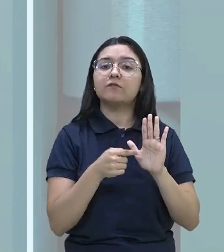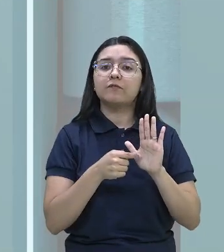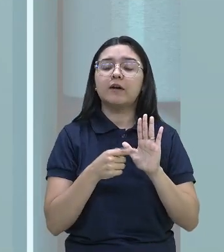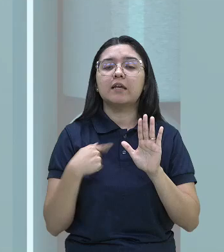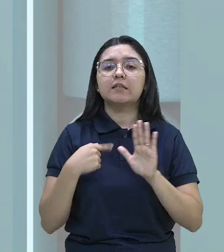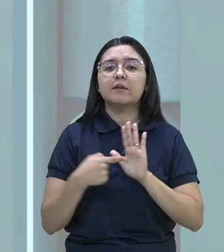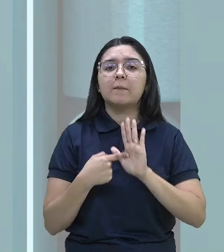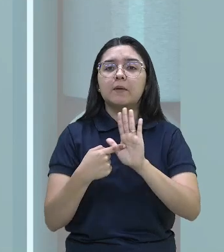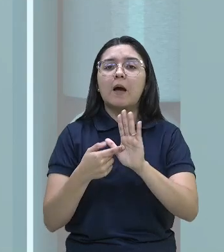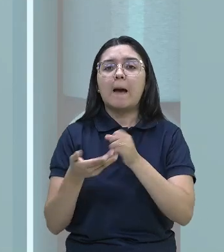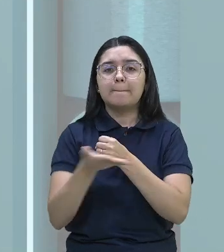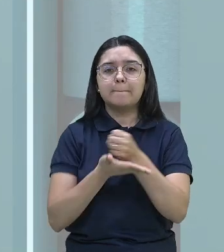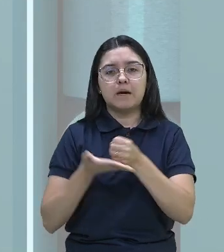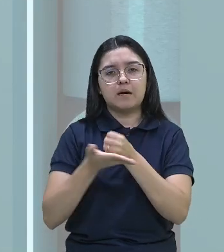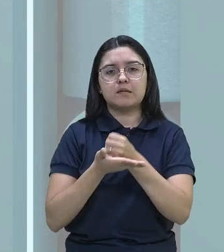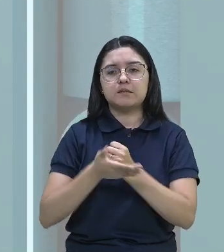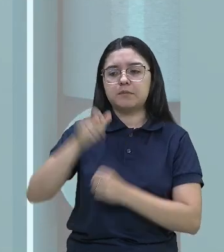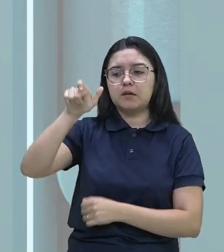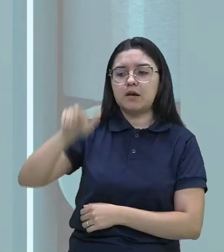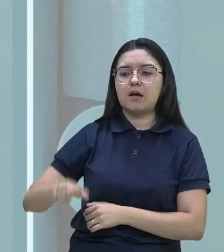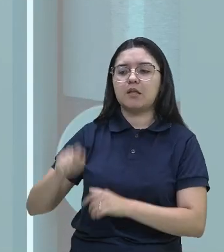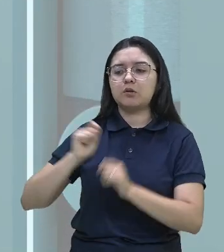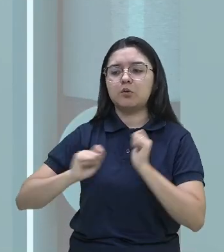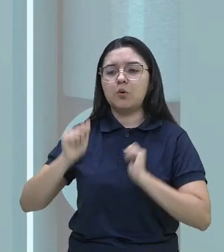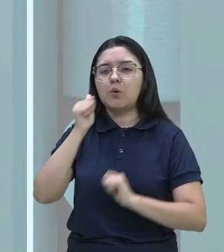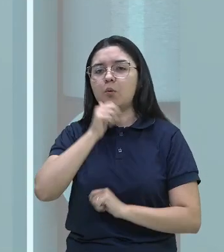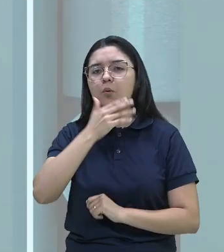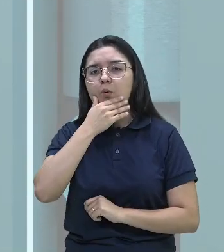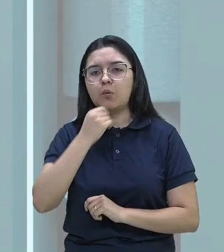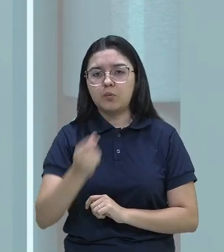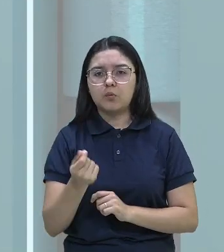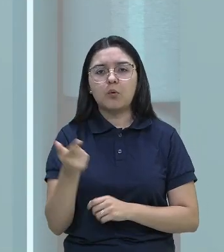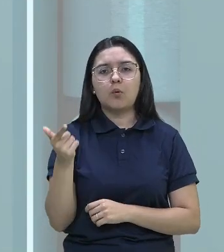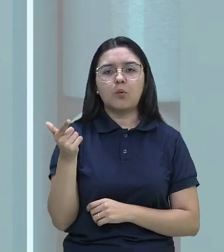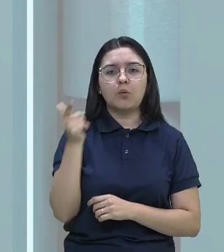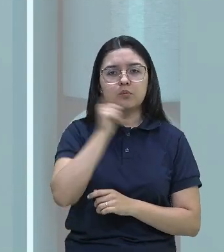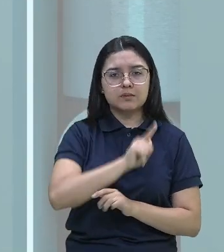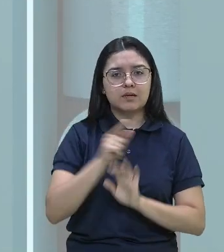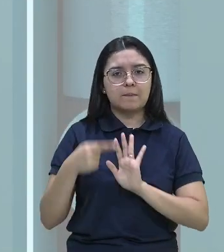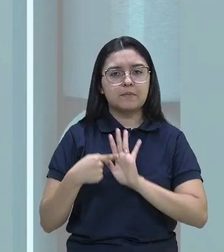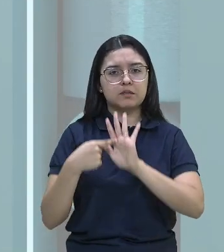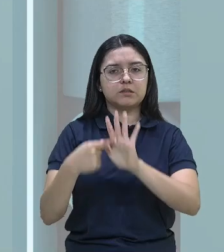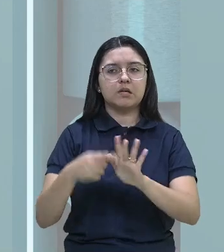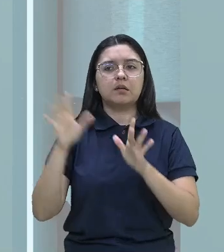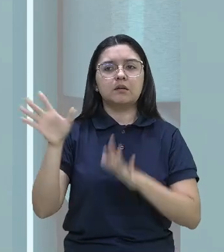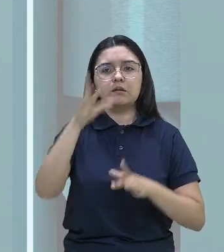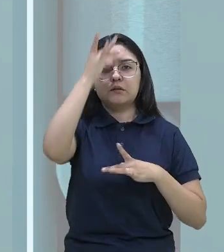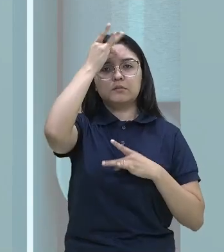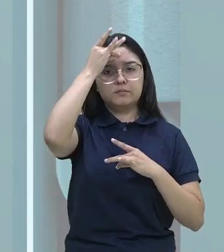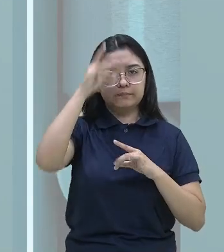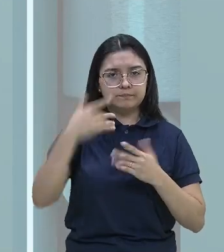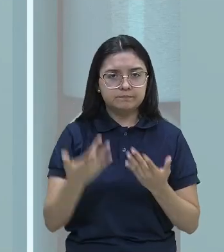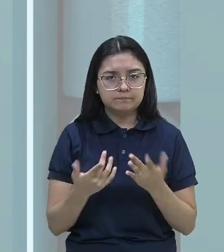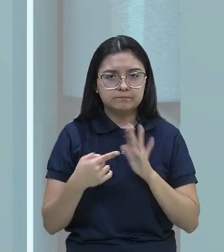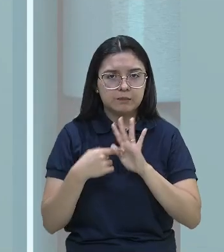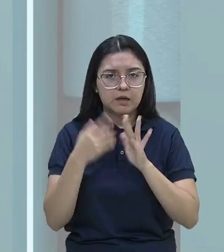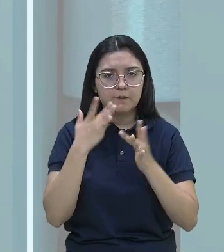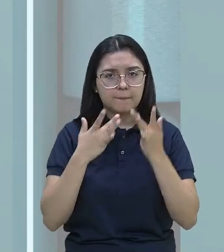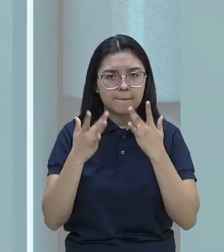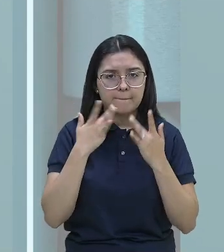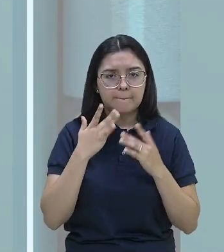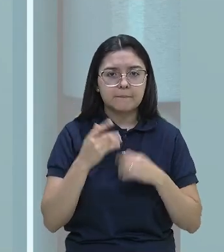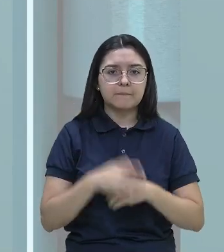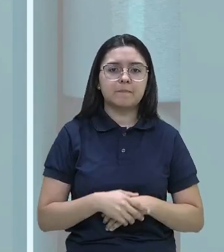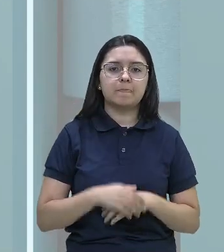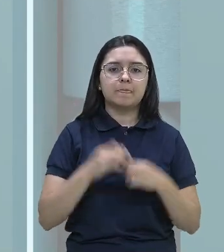embasamento para que o ator ou a atriz desenvolva, né, toda uma cena que não precisa ser no